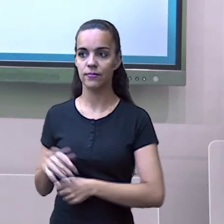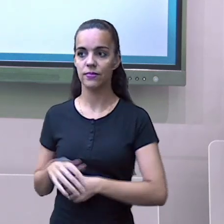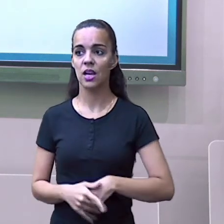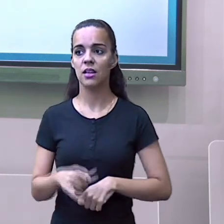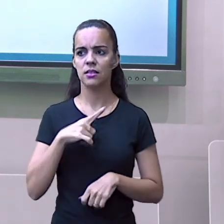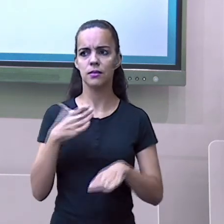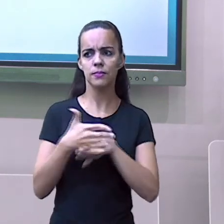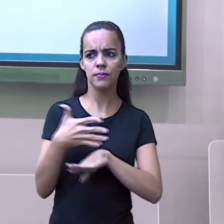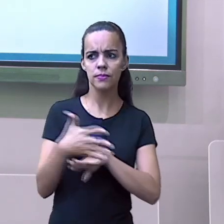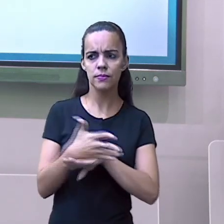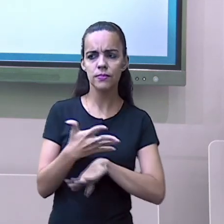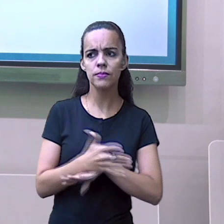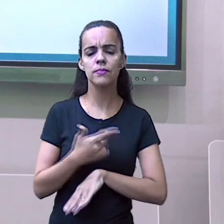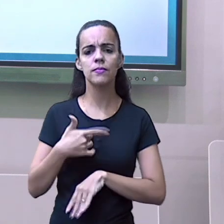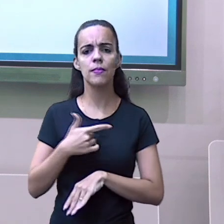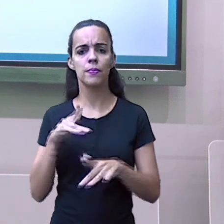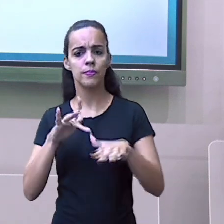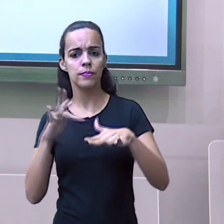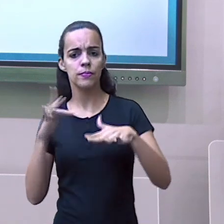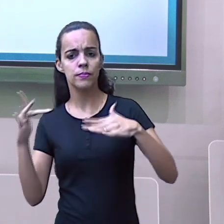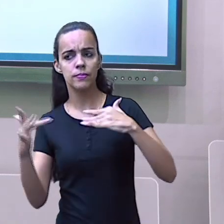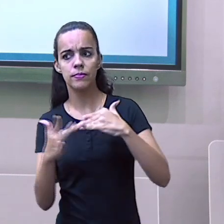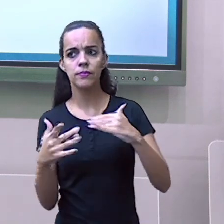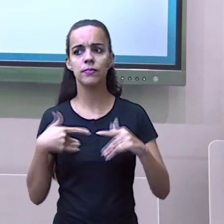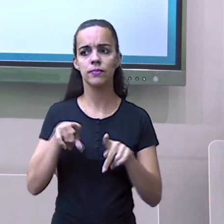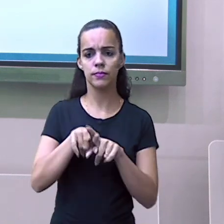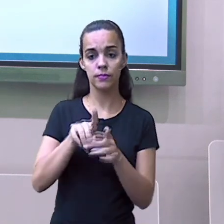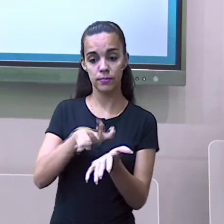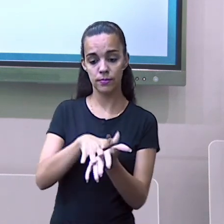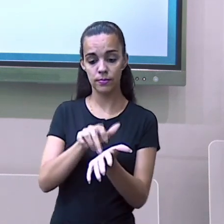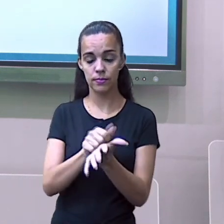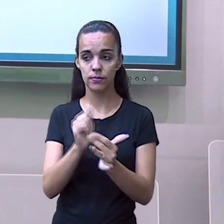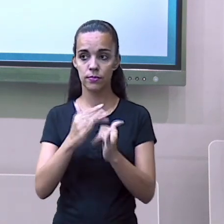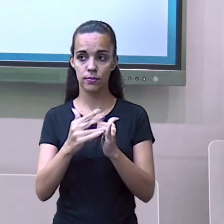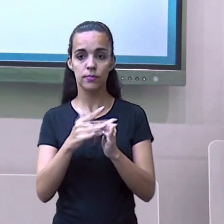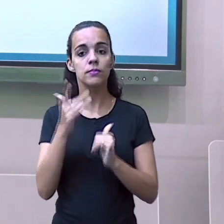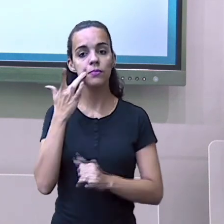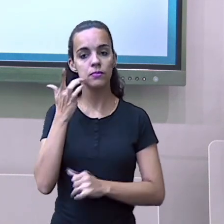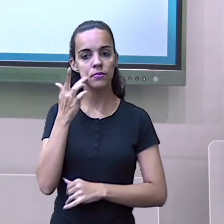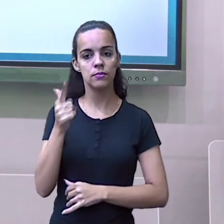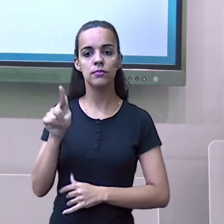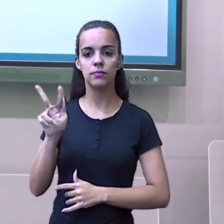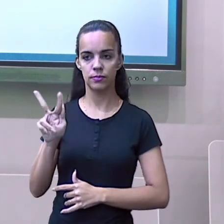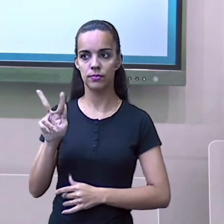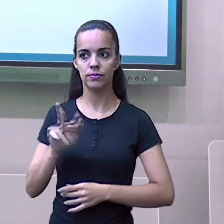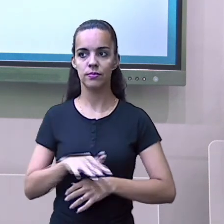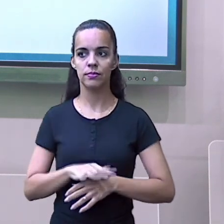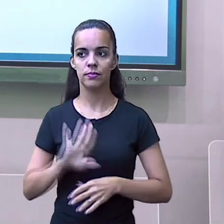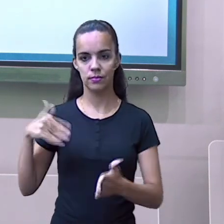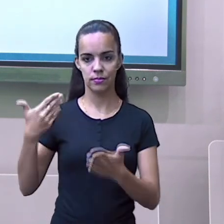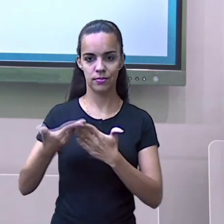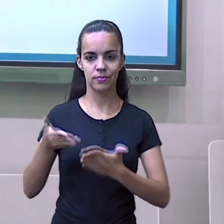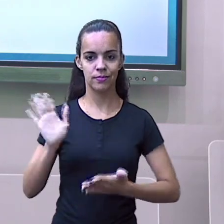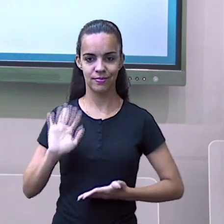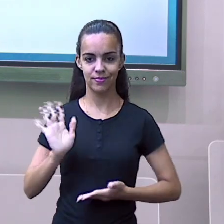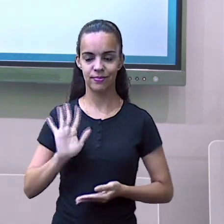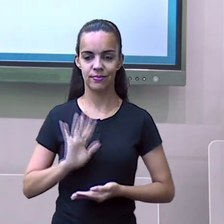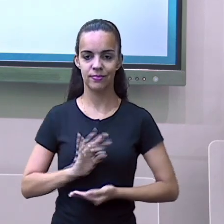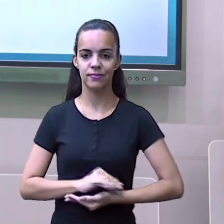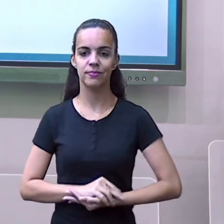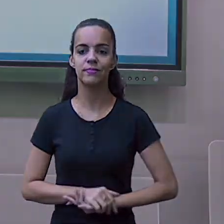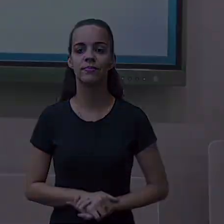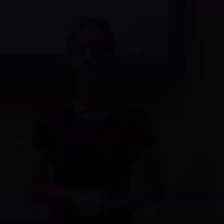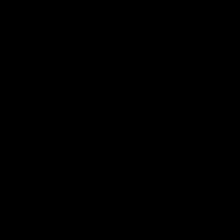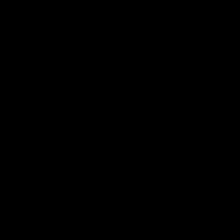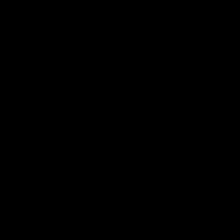tela. Acesse nossas redes sociais e se inscreva em nosso canal do YouTube SMED GV. Até a próxima aula!